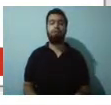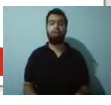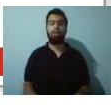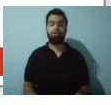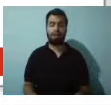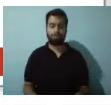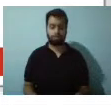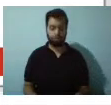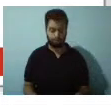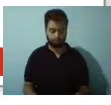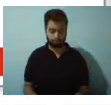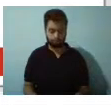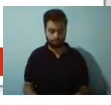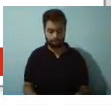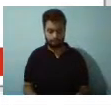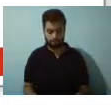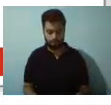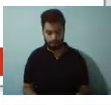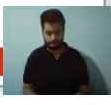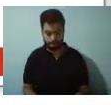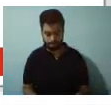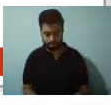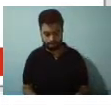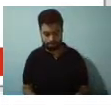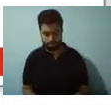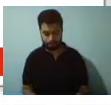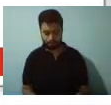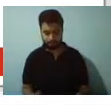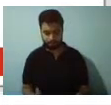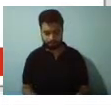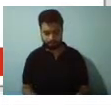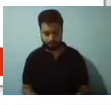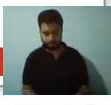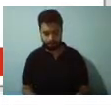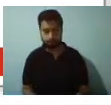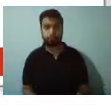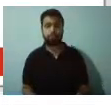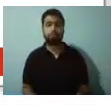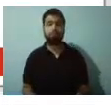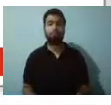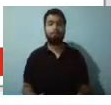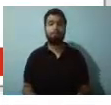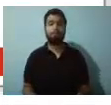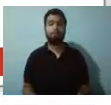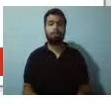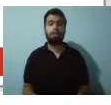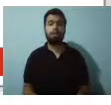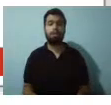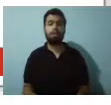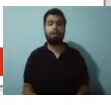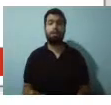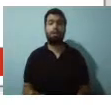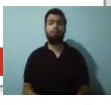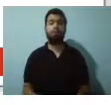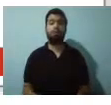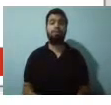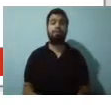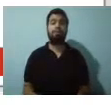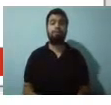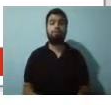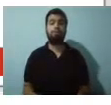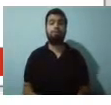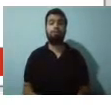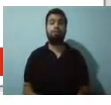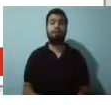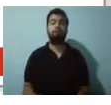nos Estados Unidos, tá bom? Da América. Tá legal? E quando dívidas